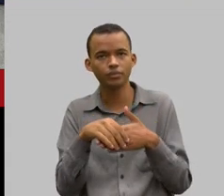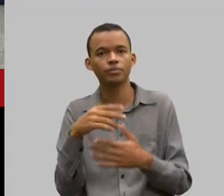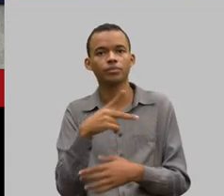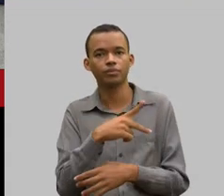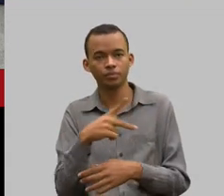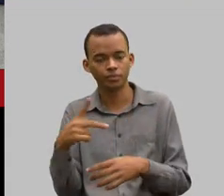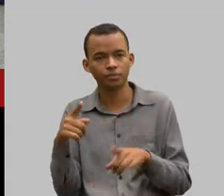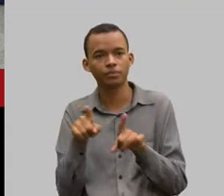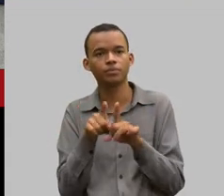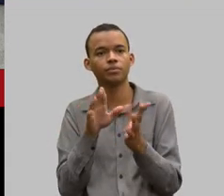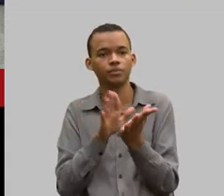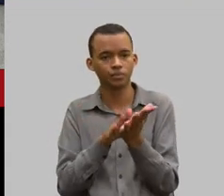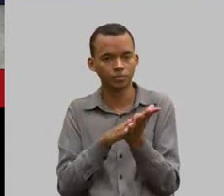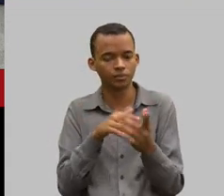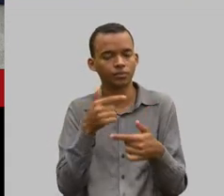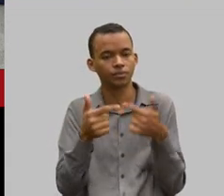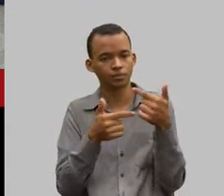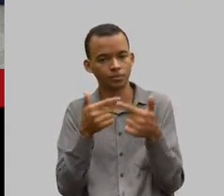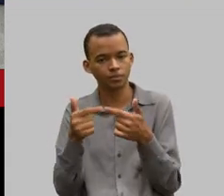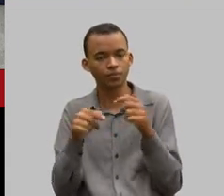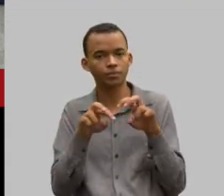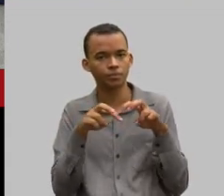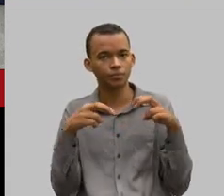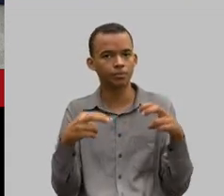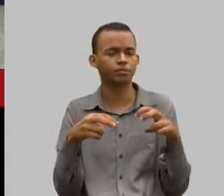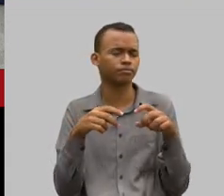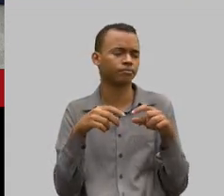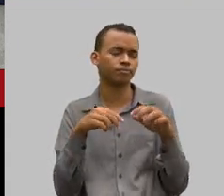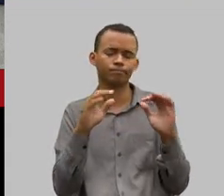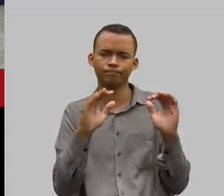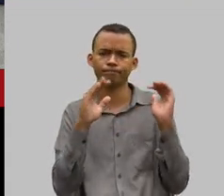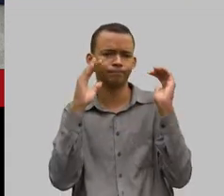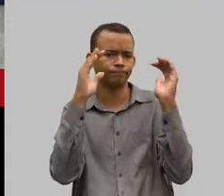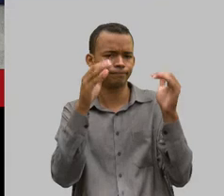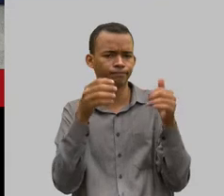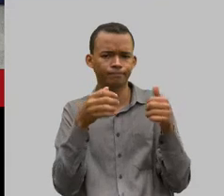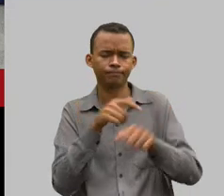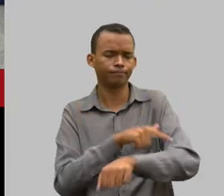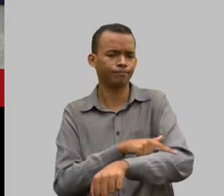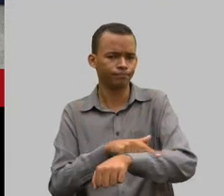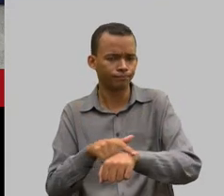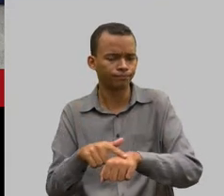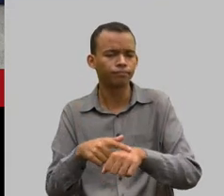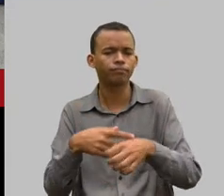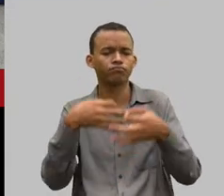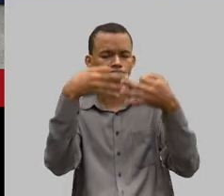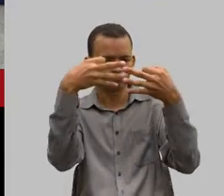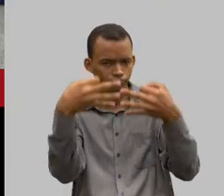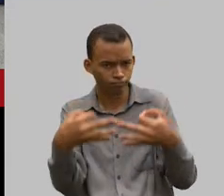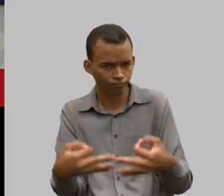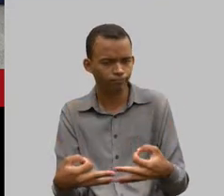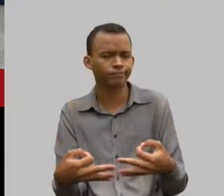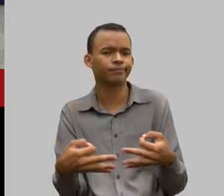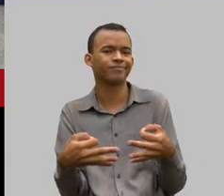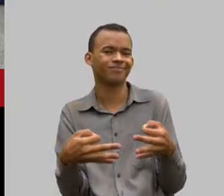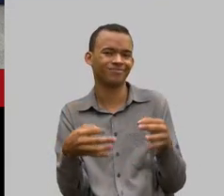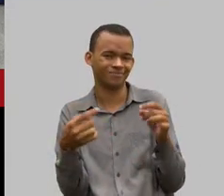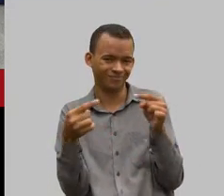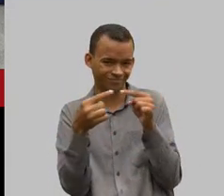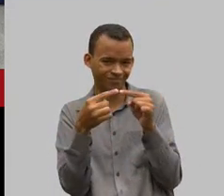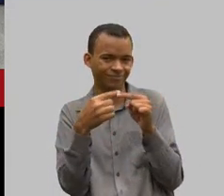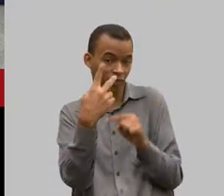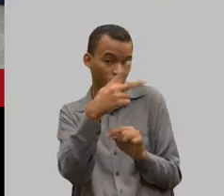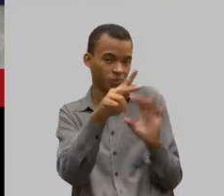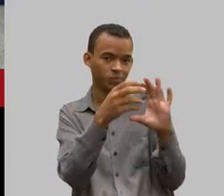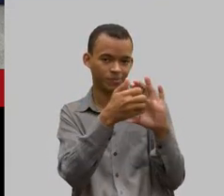parabenizá-lo pela Condução do trabalho sempre em alto nível com muita elegância características marcantes da atuação do Senhor